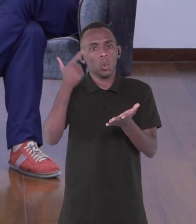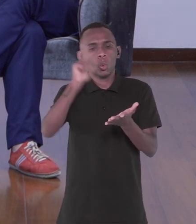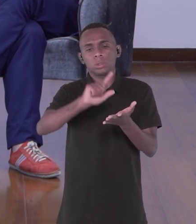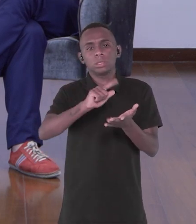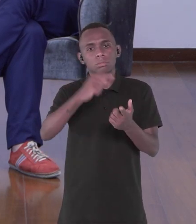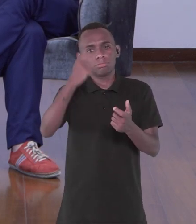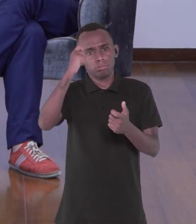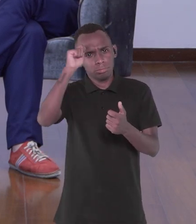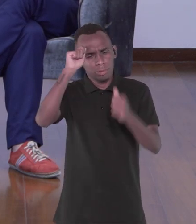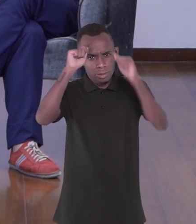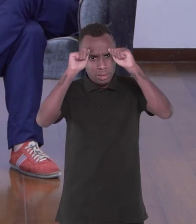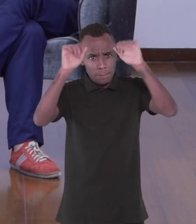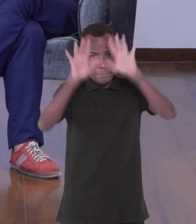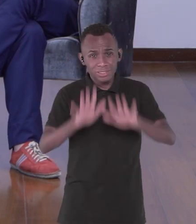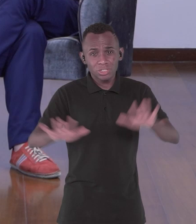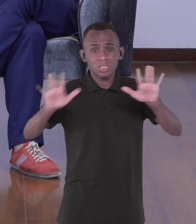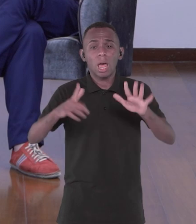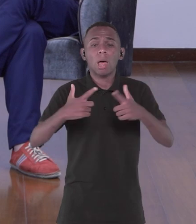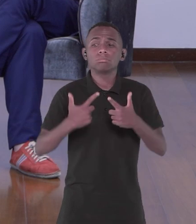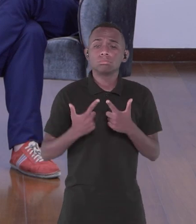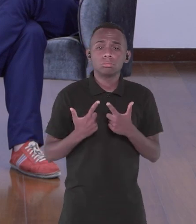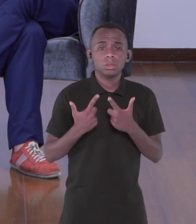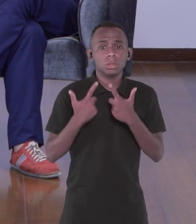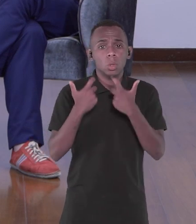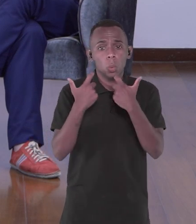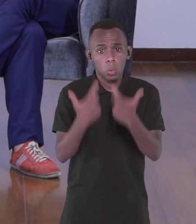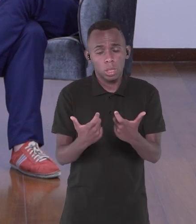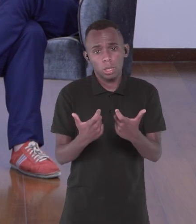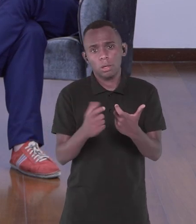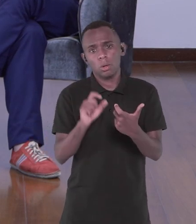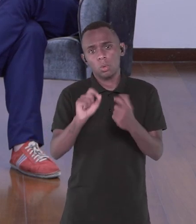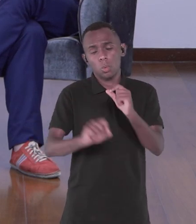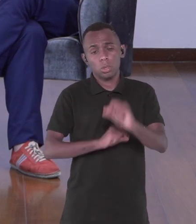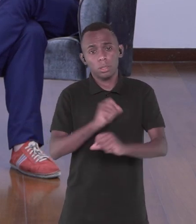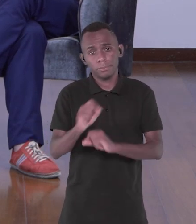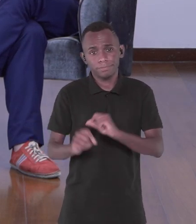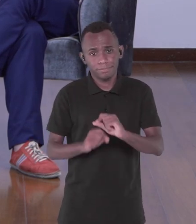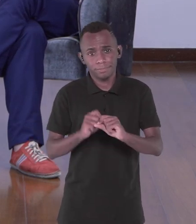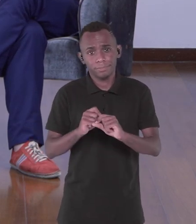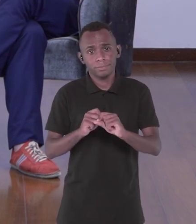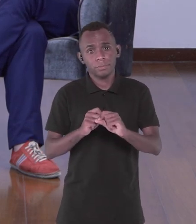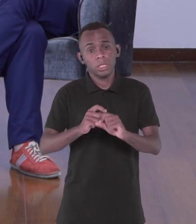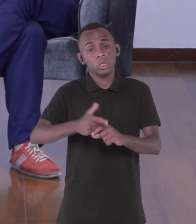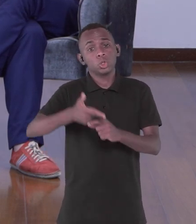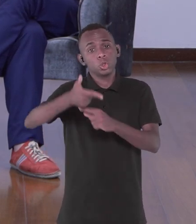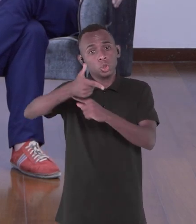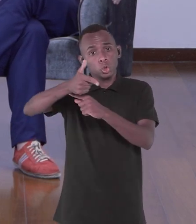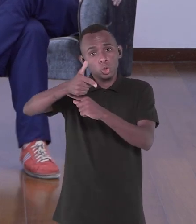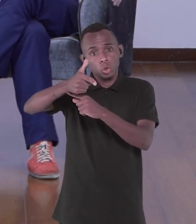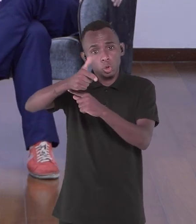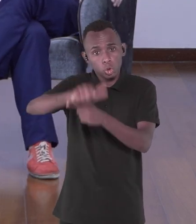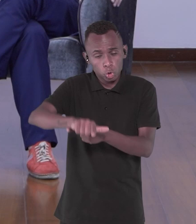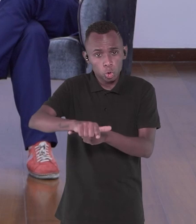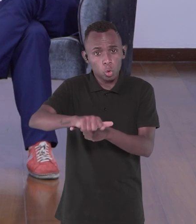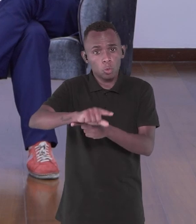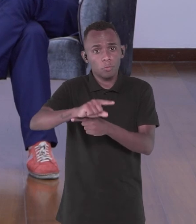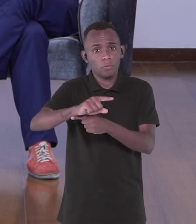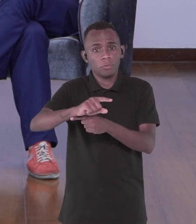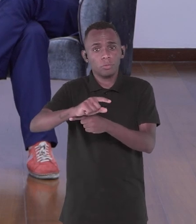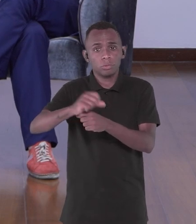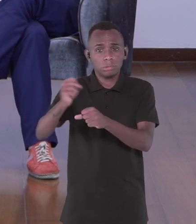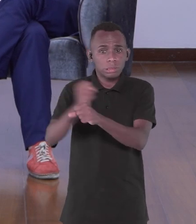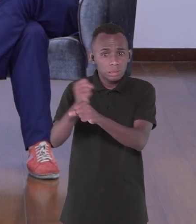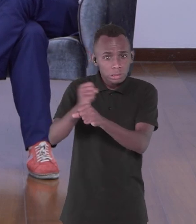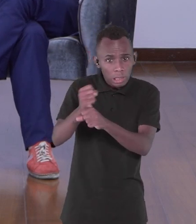imaginar que essa guerra seja, vamos dizer assim, a repetição, décadas depois,